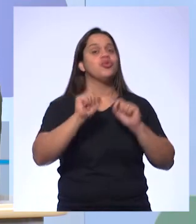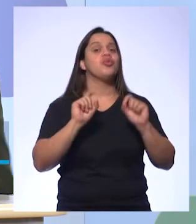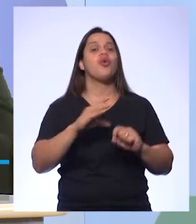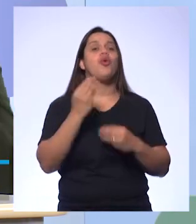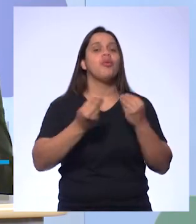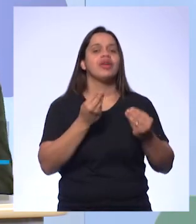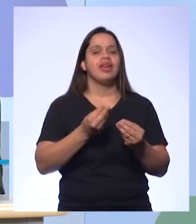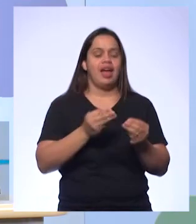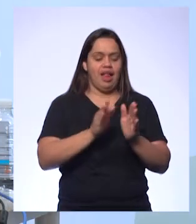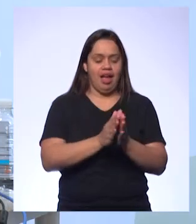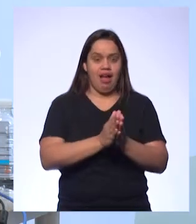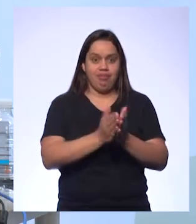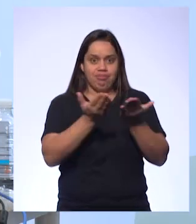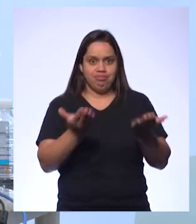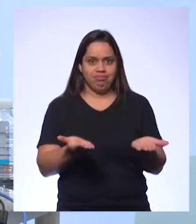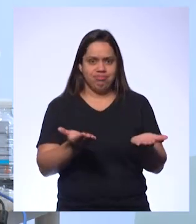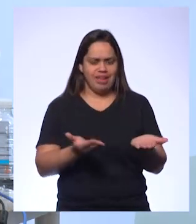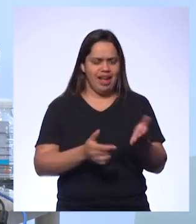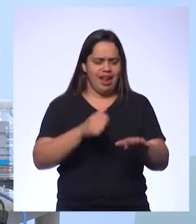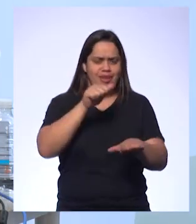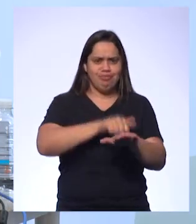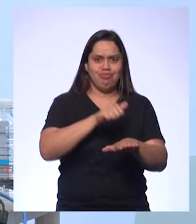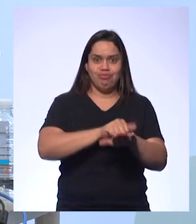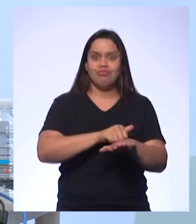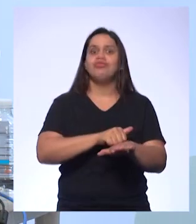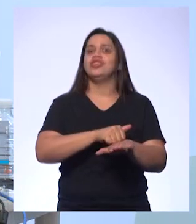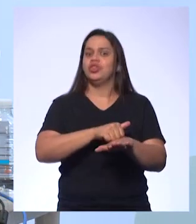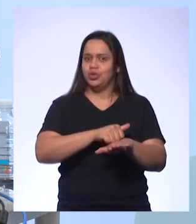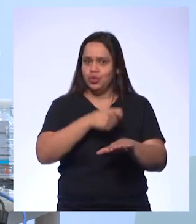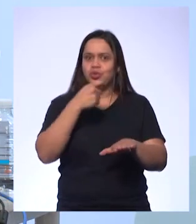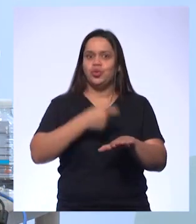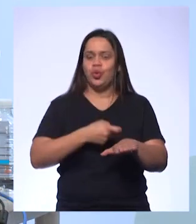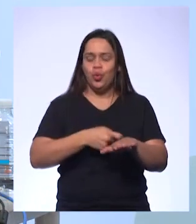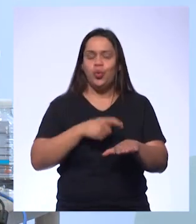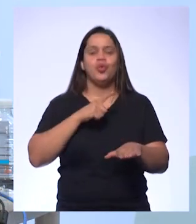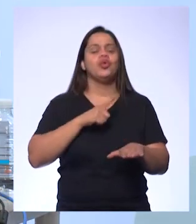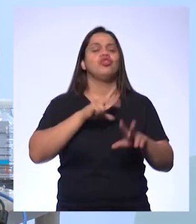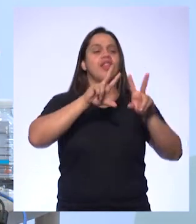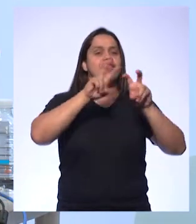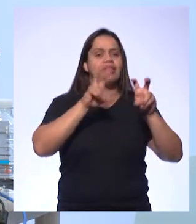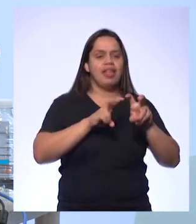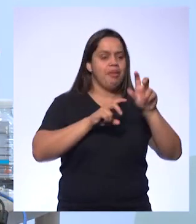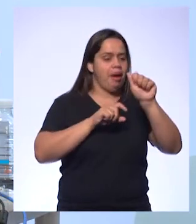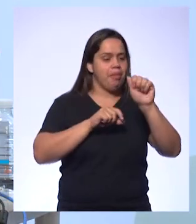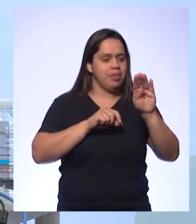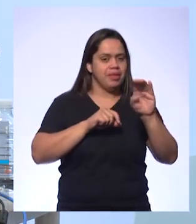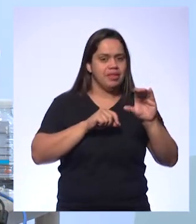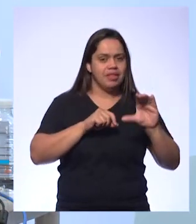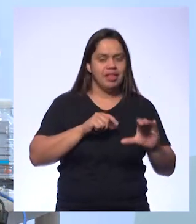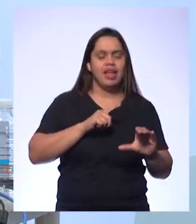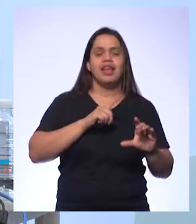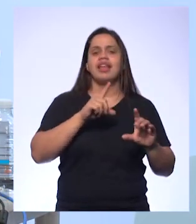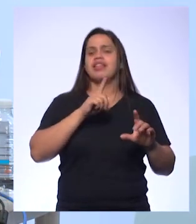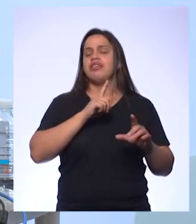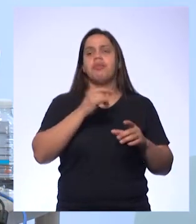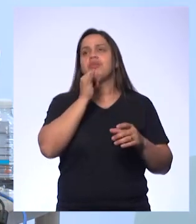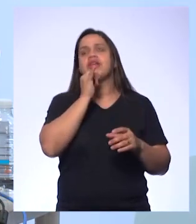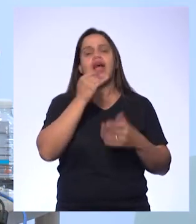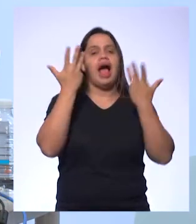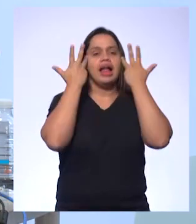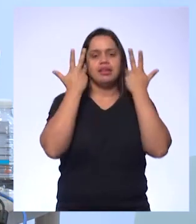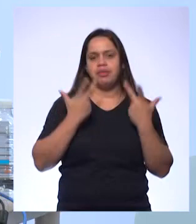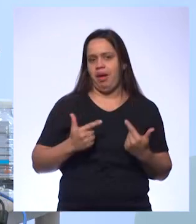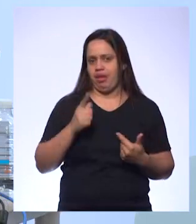olha, só E passei tinha tardes. enciclopédia de tudo quanto era tema, por ordem alfabética, às vezes por temática. Então, assim, por exemplo, tinha animais.